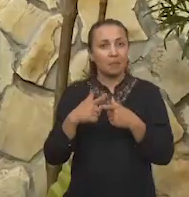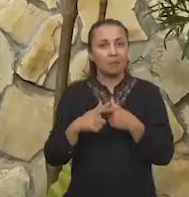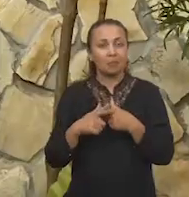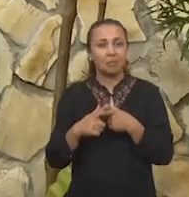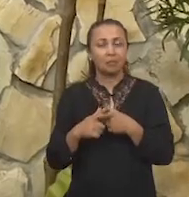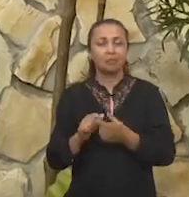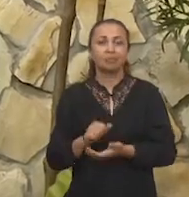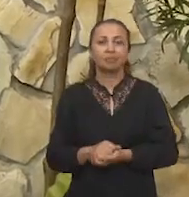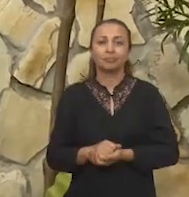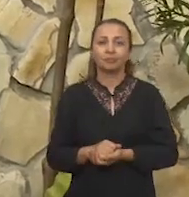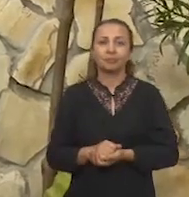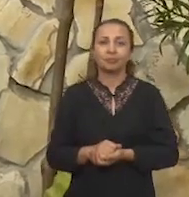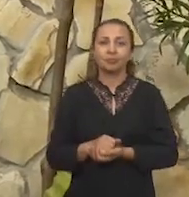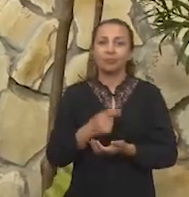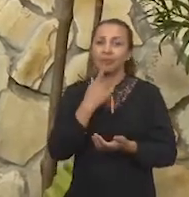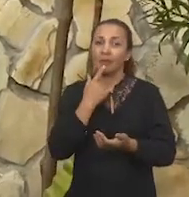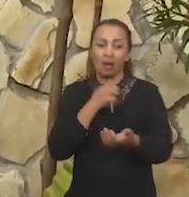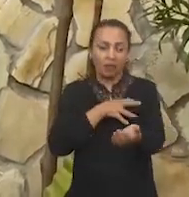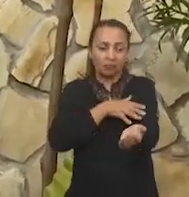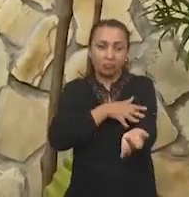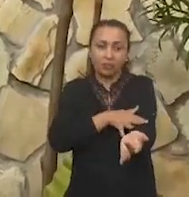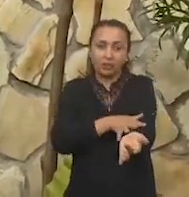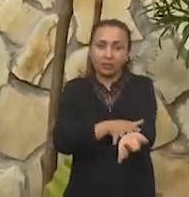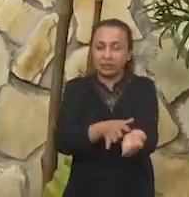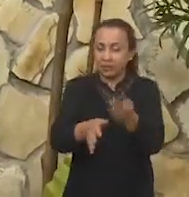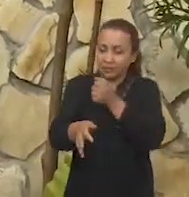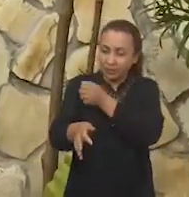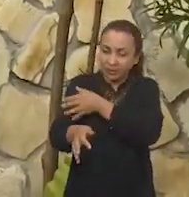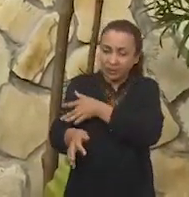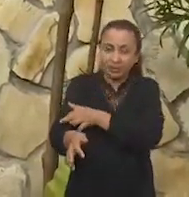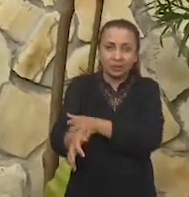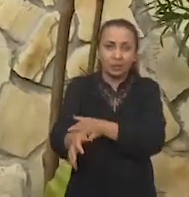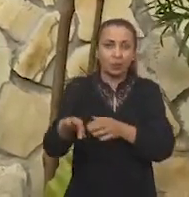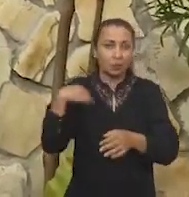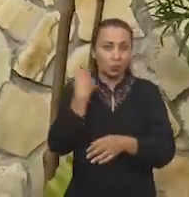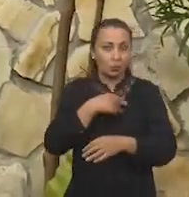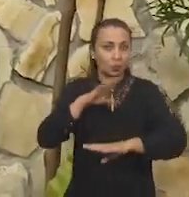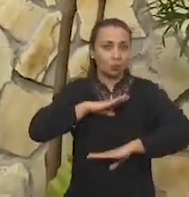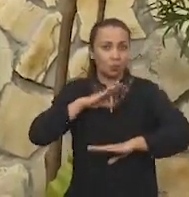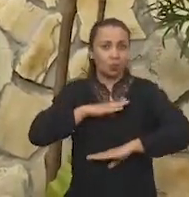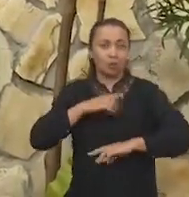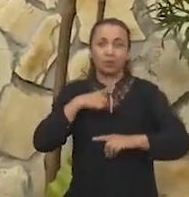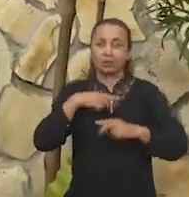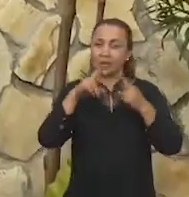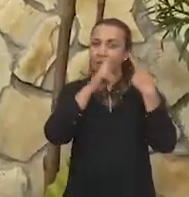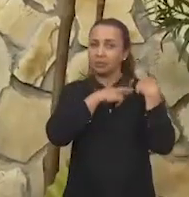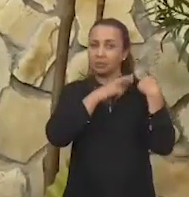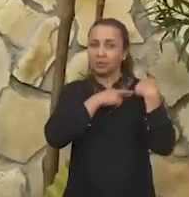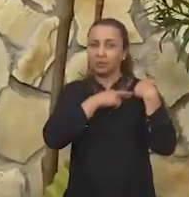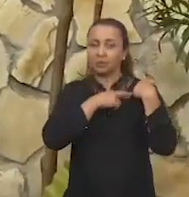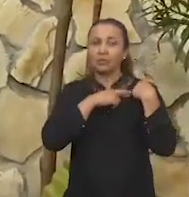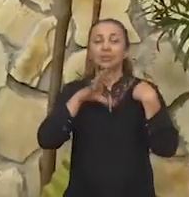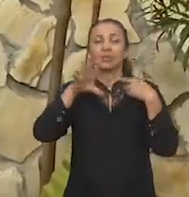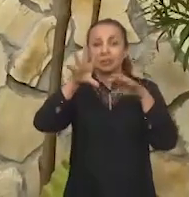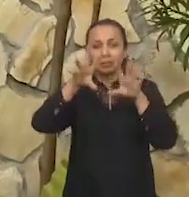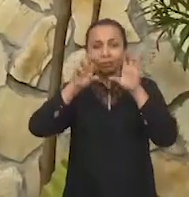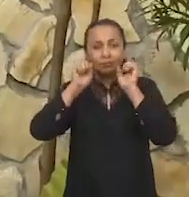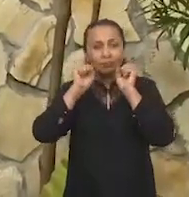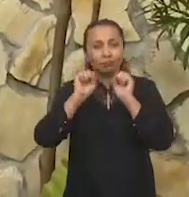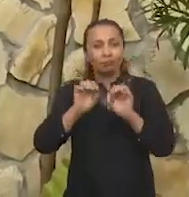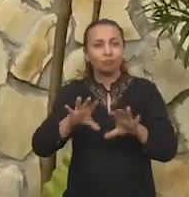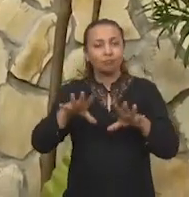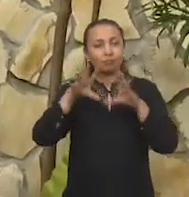minimizado. Os vasos sanguíneos do nosso corpo, artérias e veias, são os responsáveis por distribuir oxigênio